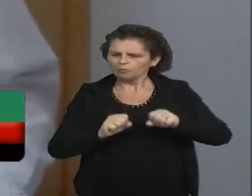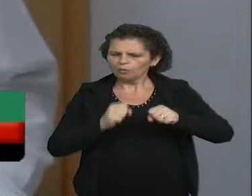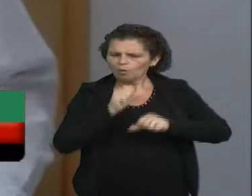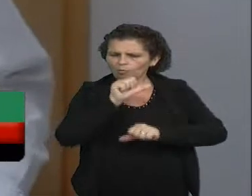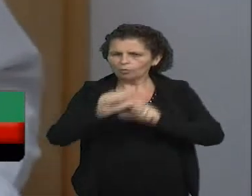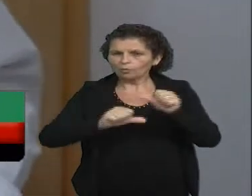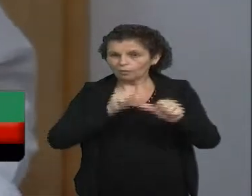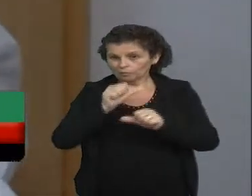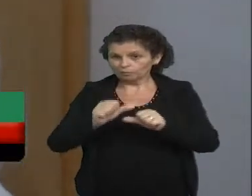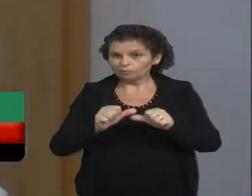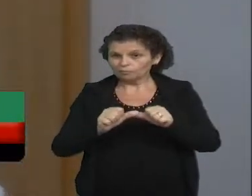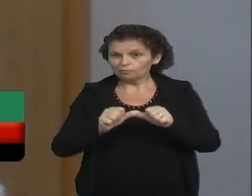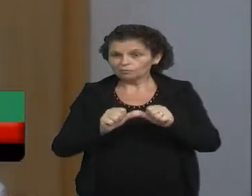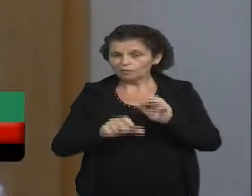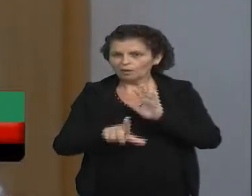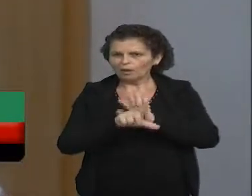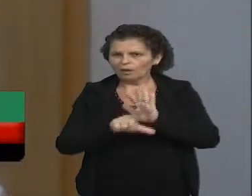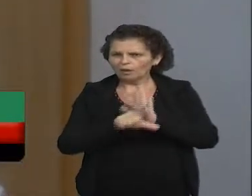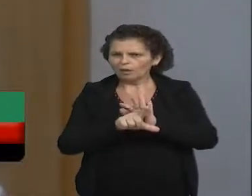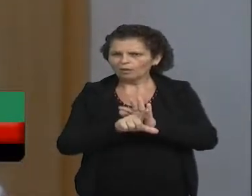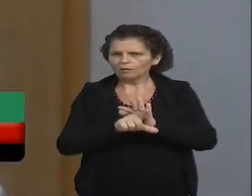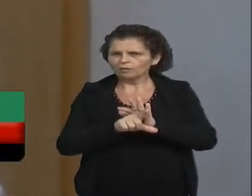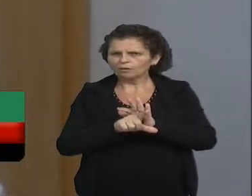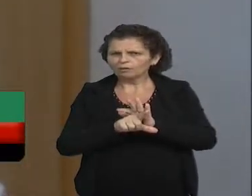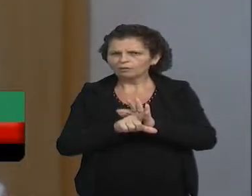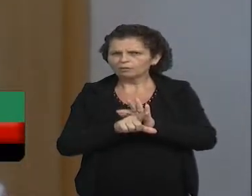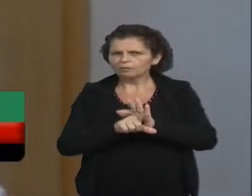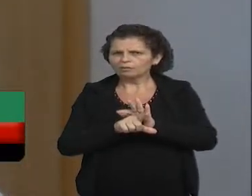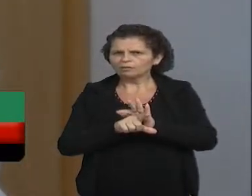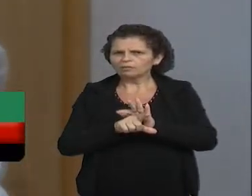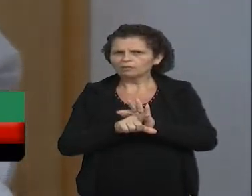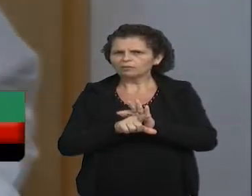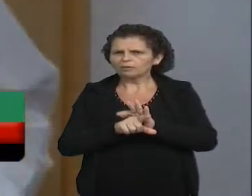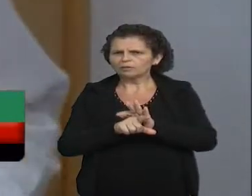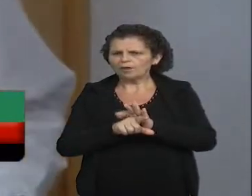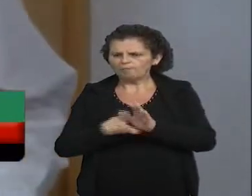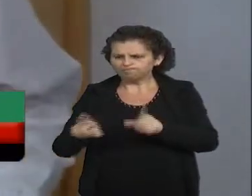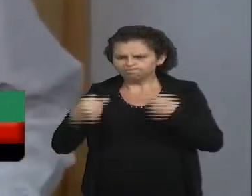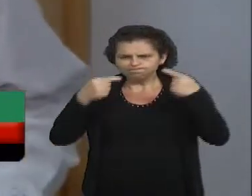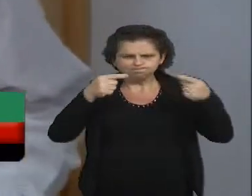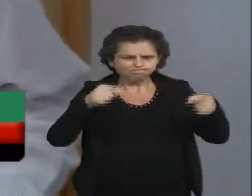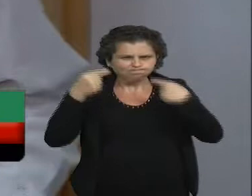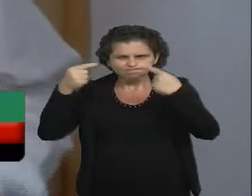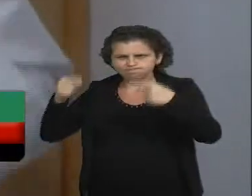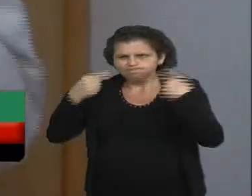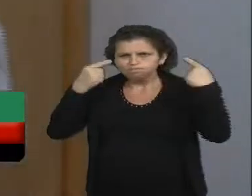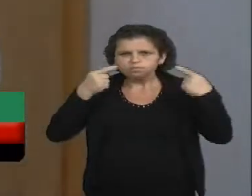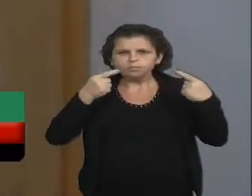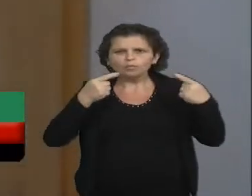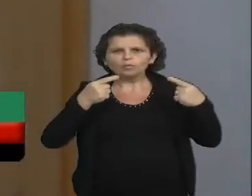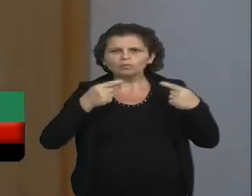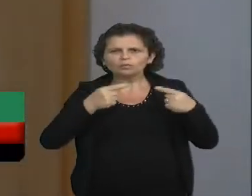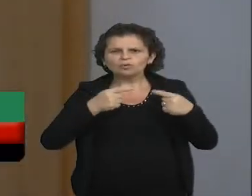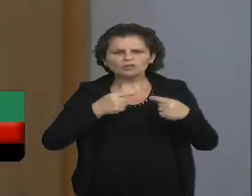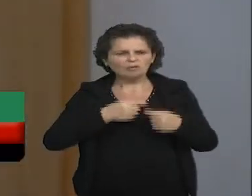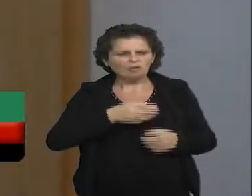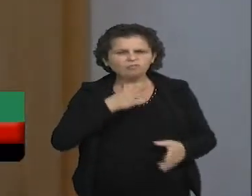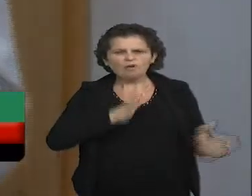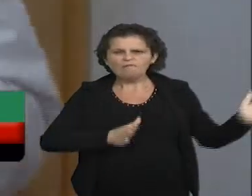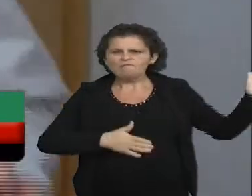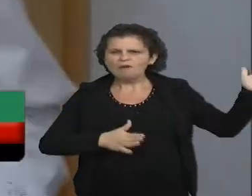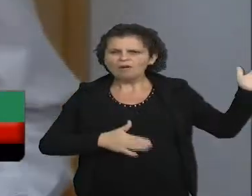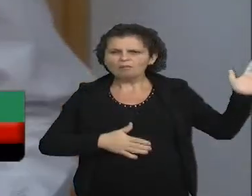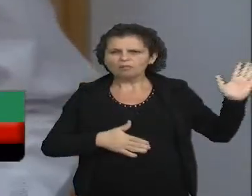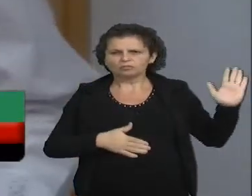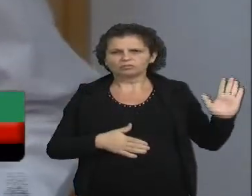no Código Penal e que possa trazer intimidação para esse tipo de gente, esse tipo de vagabundo que